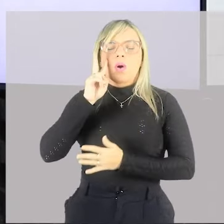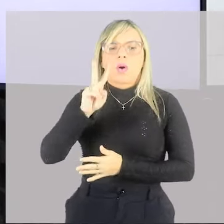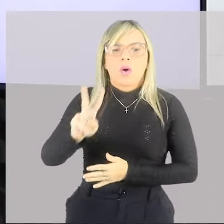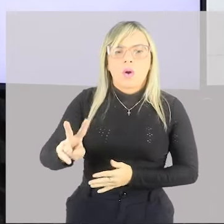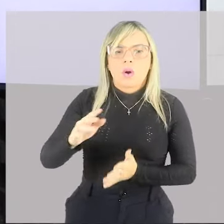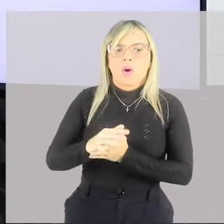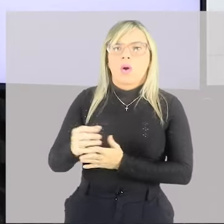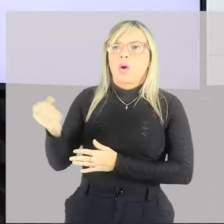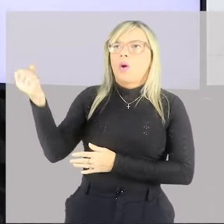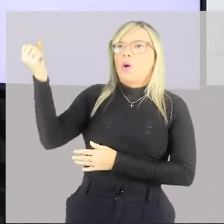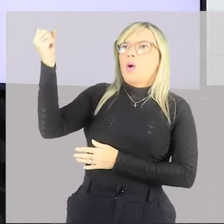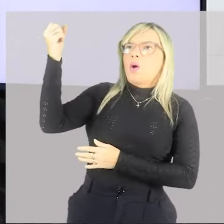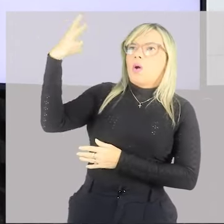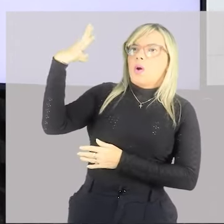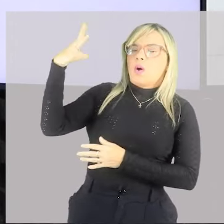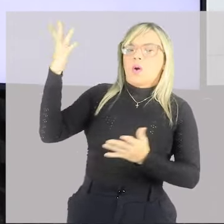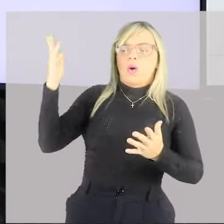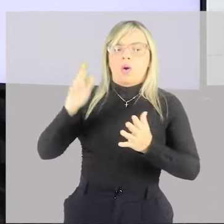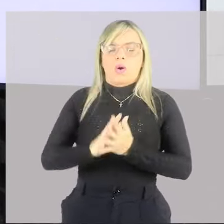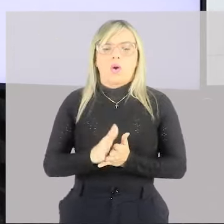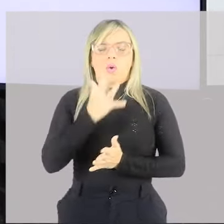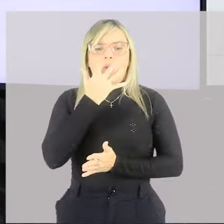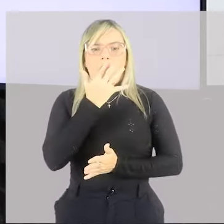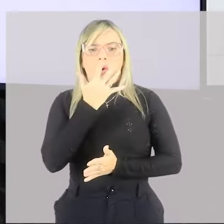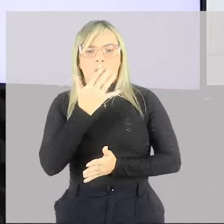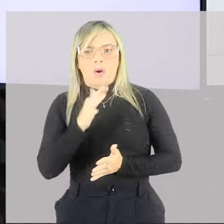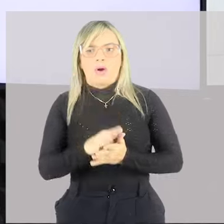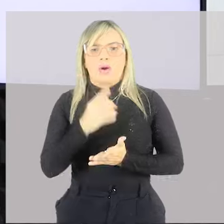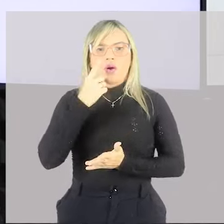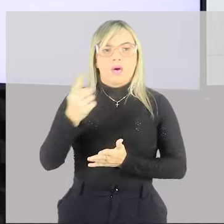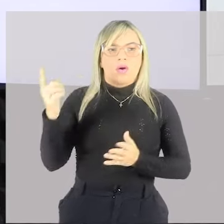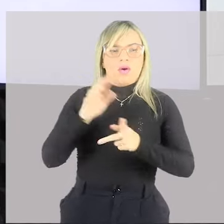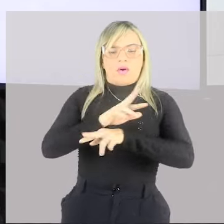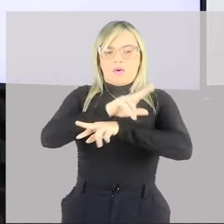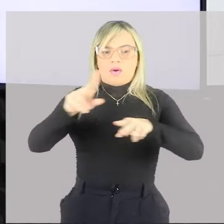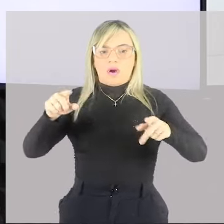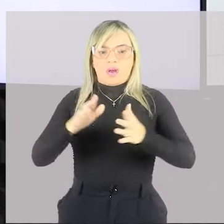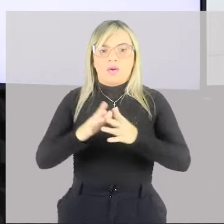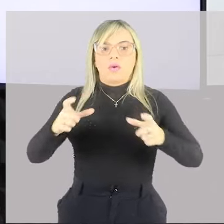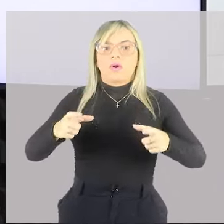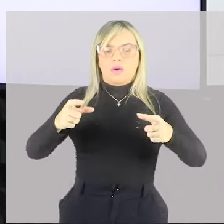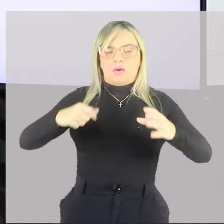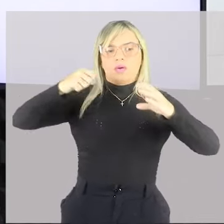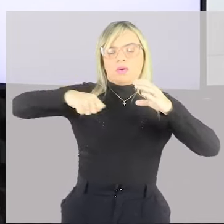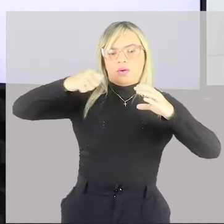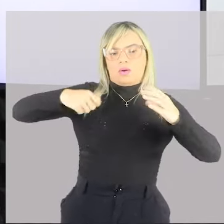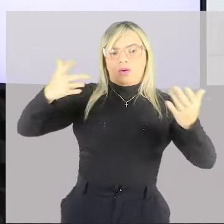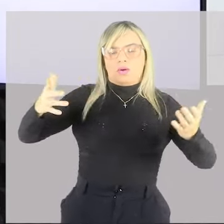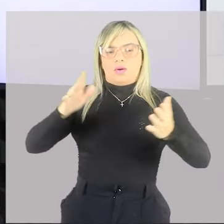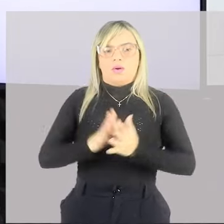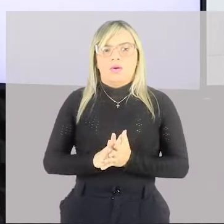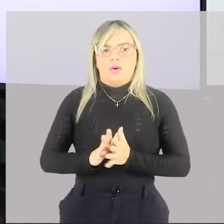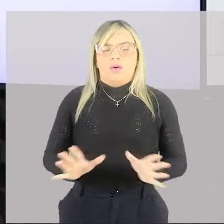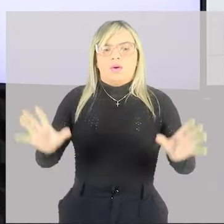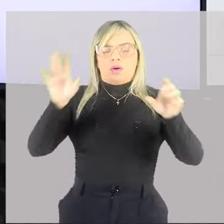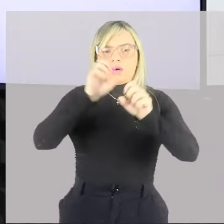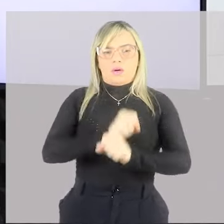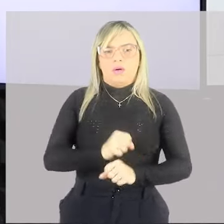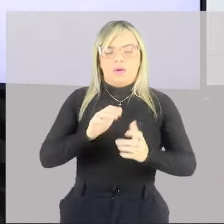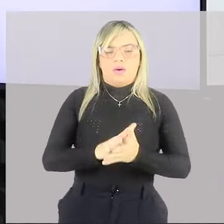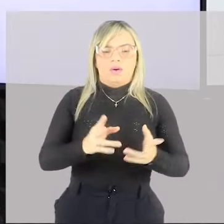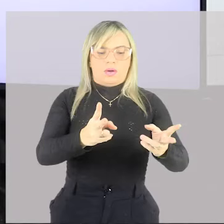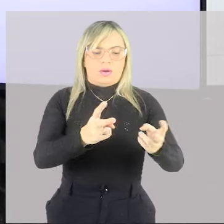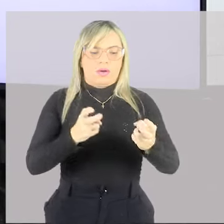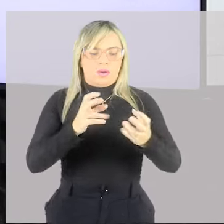a cor né Nós estamos com bastante luz aqui no no no no estúdio E se eu por por acaso de ligar des liasse vocês iam perceber